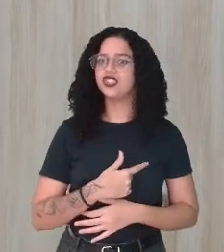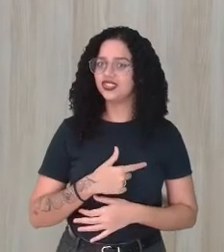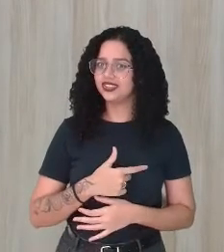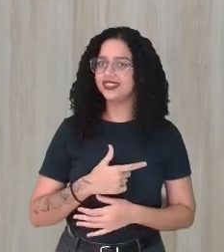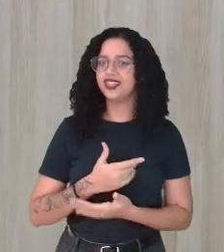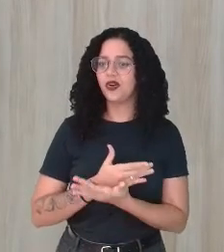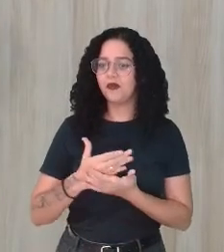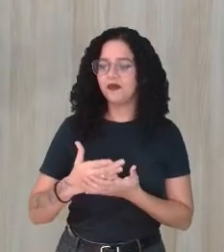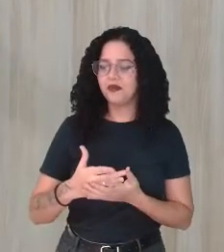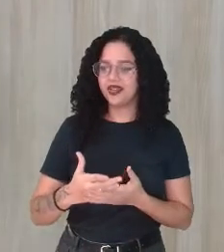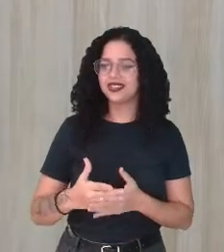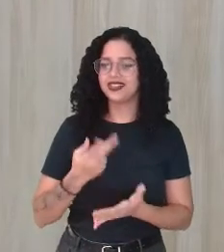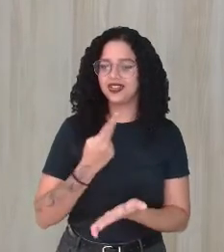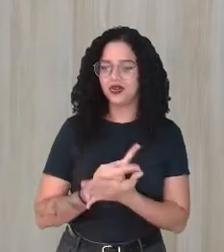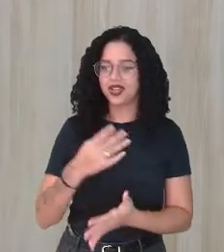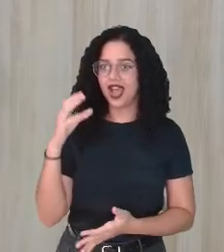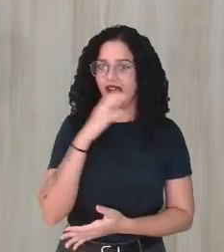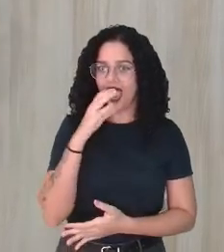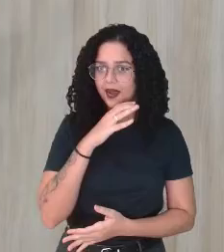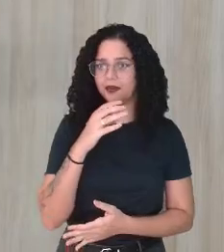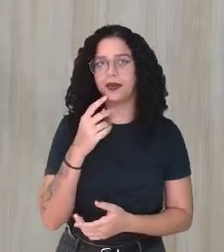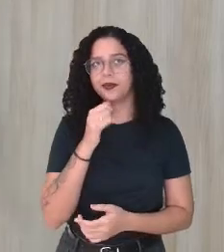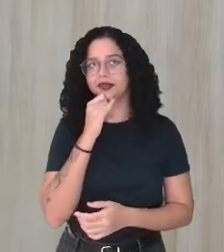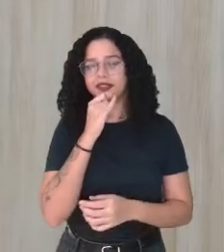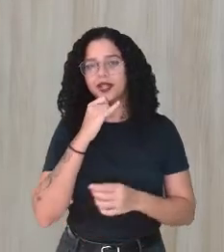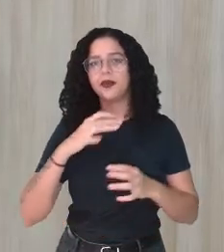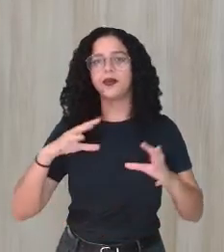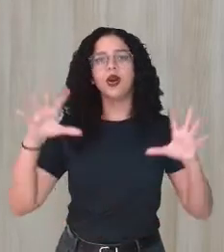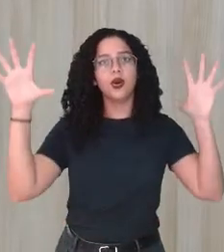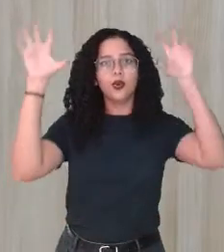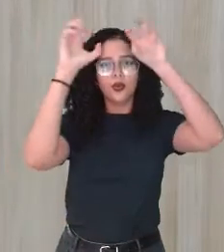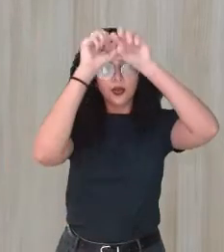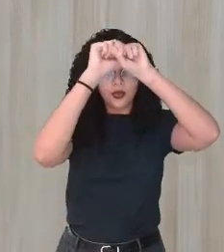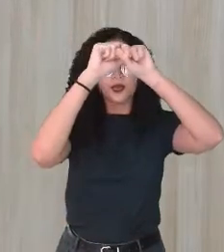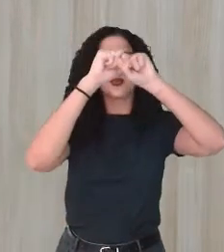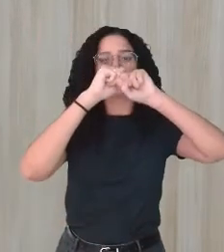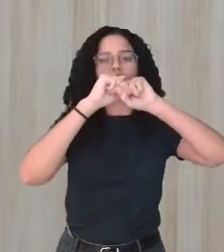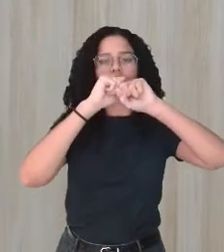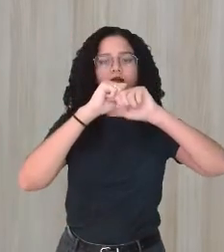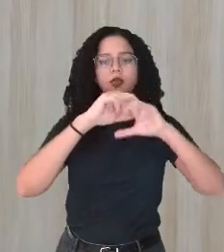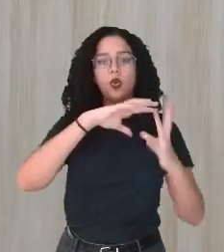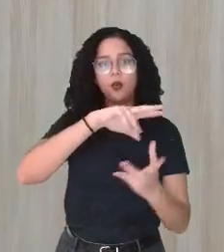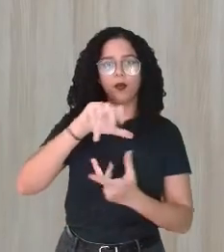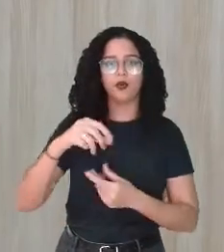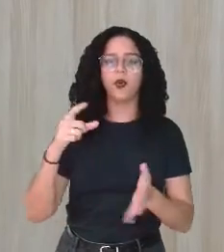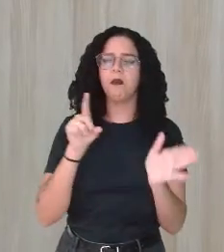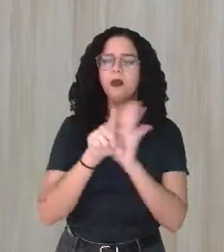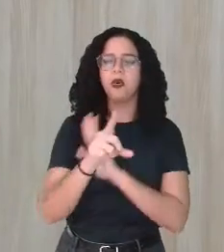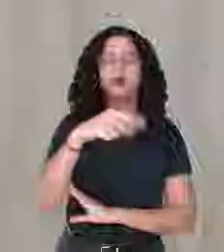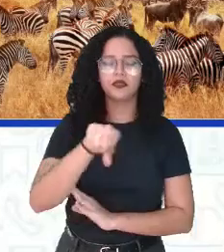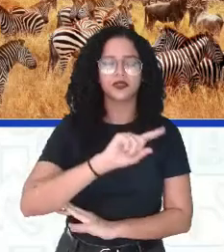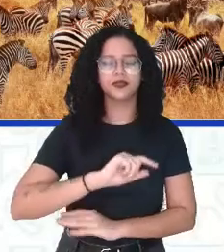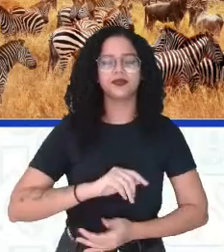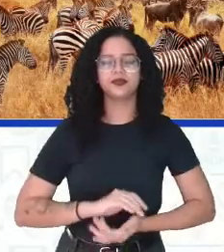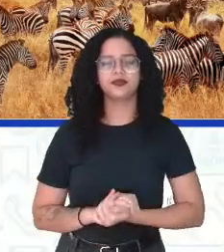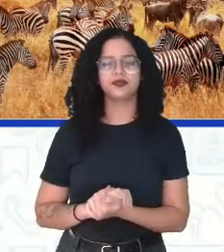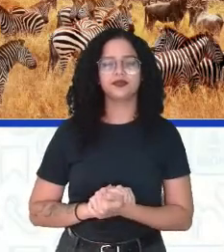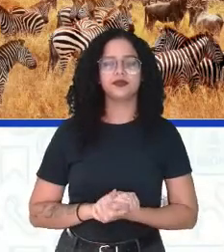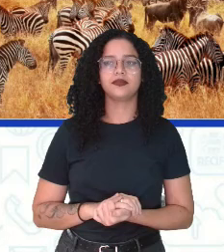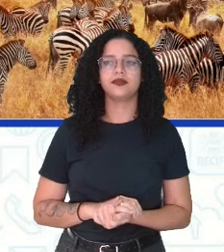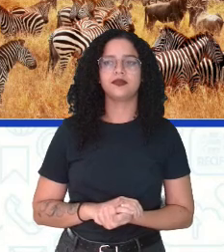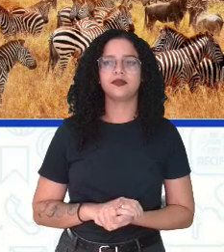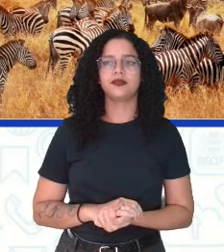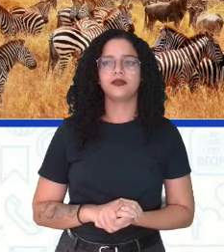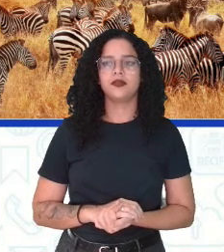acelerando isso, né? Com a questão do aquecimento global e tudo mais. Então, uma perguntinha aqui para vocês, ó. como é,